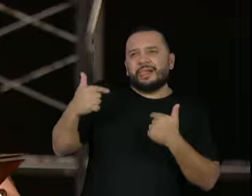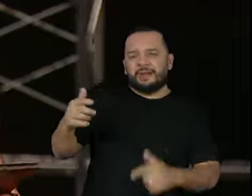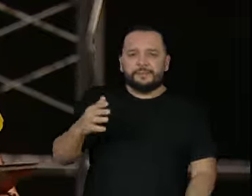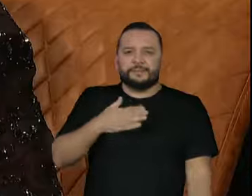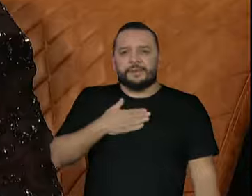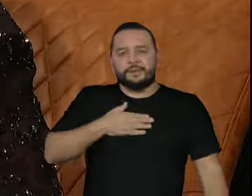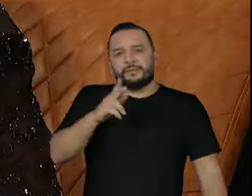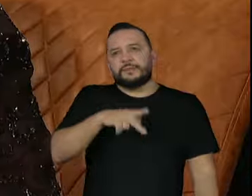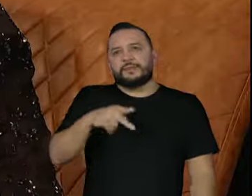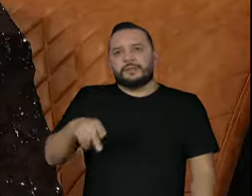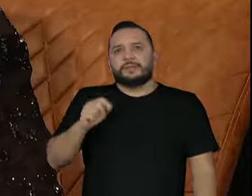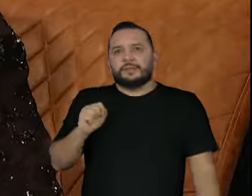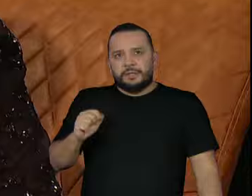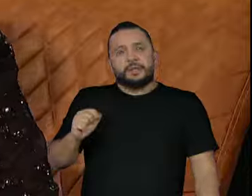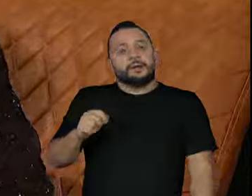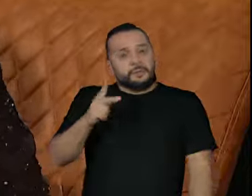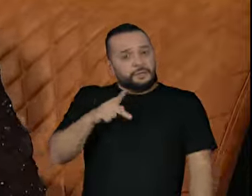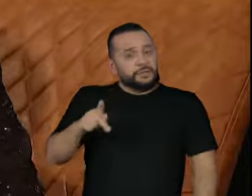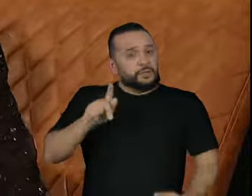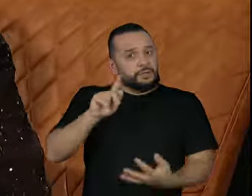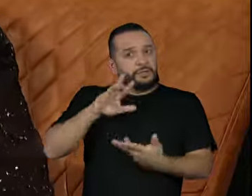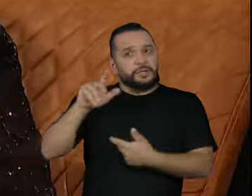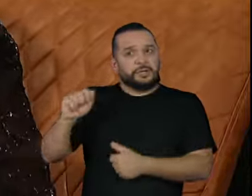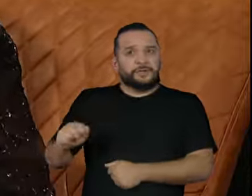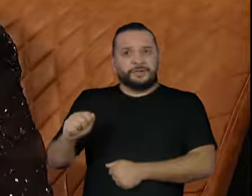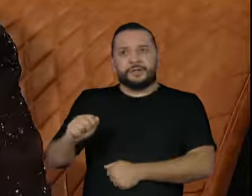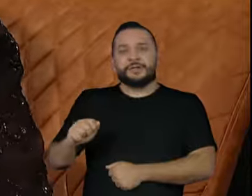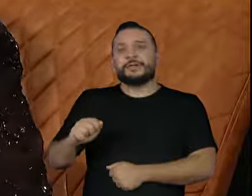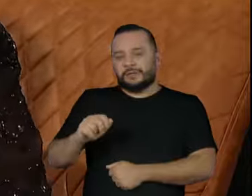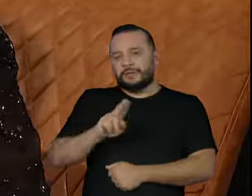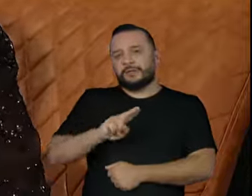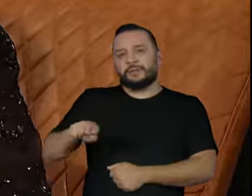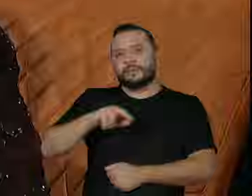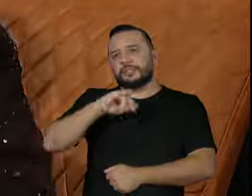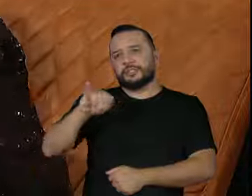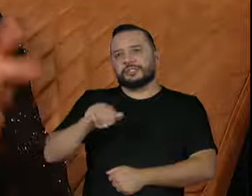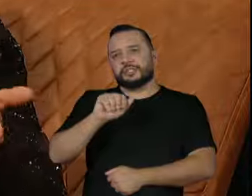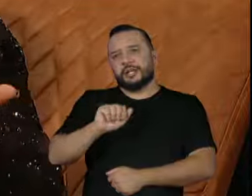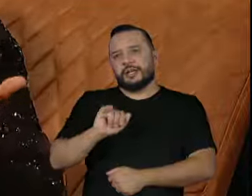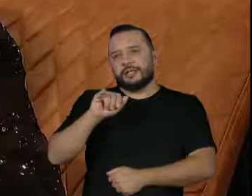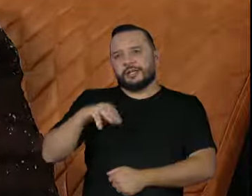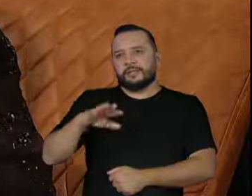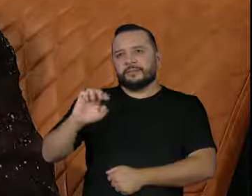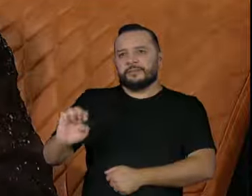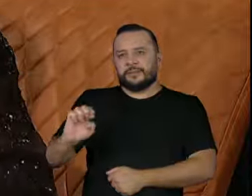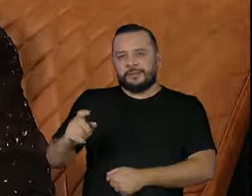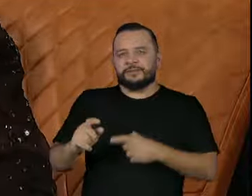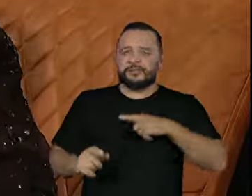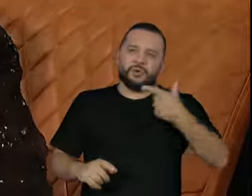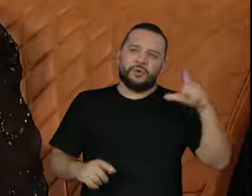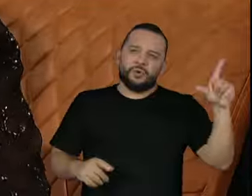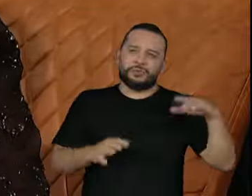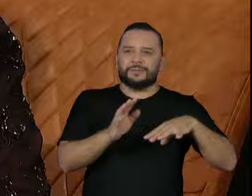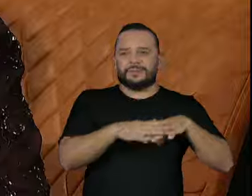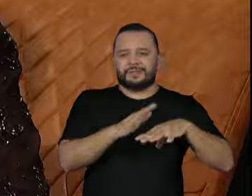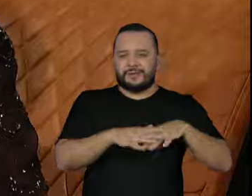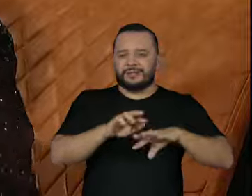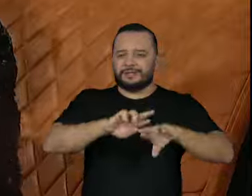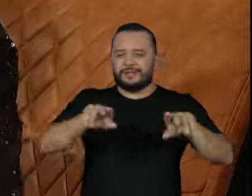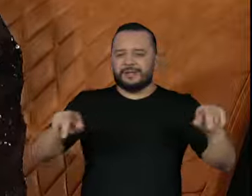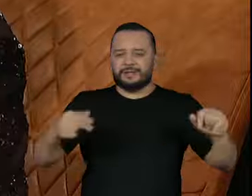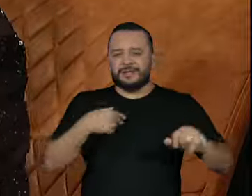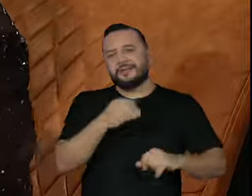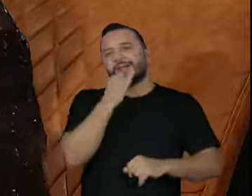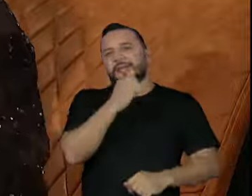professor, ele era um professor de geografia, o nome dele era Jaime, né? E eu tinha outros também, de matemática, vários. E ele dizia